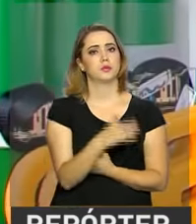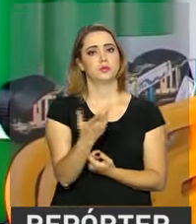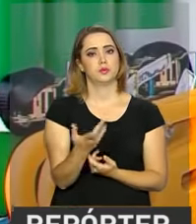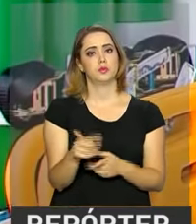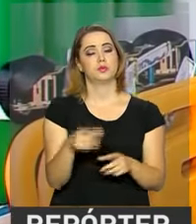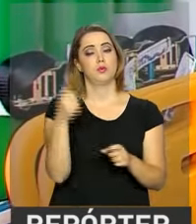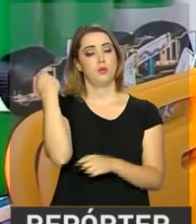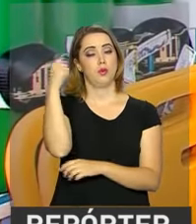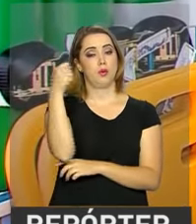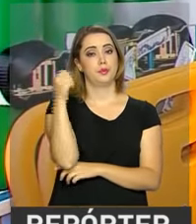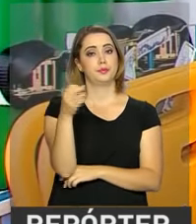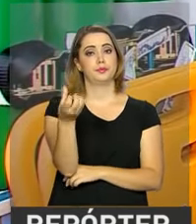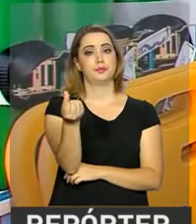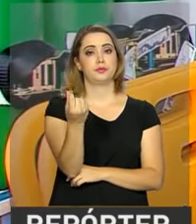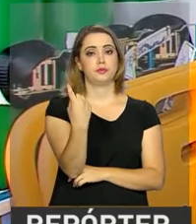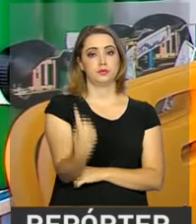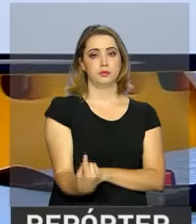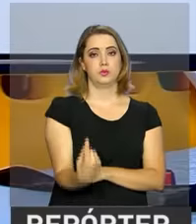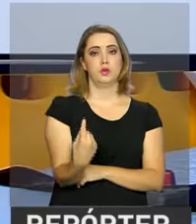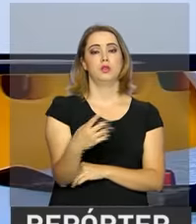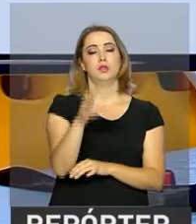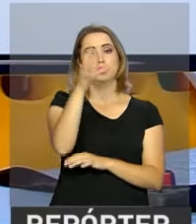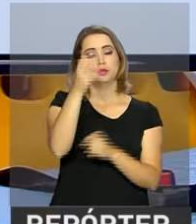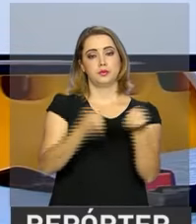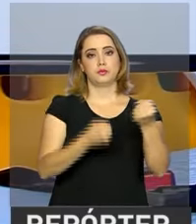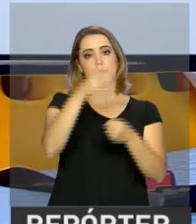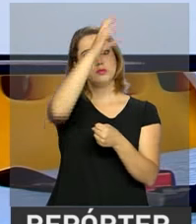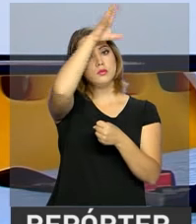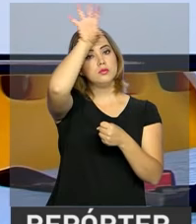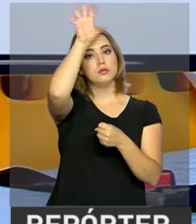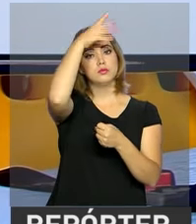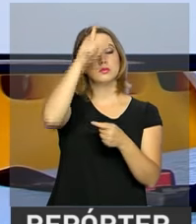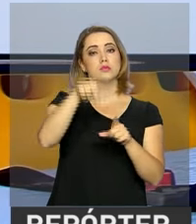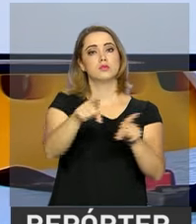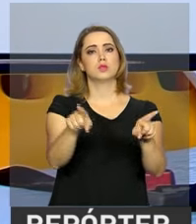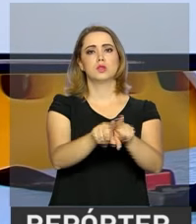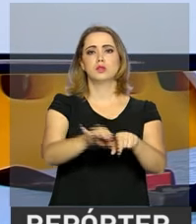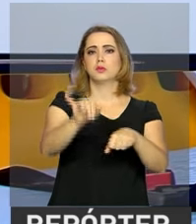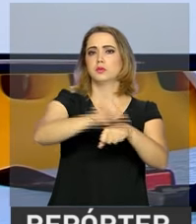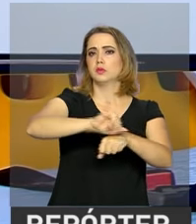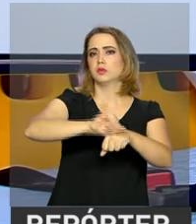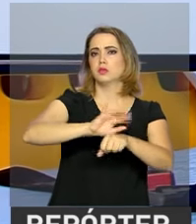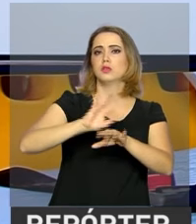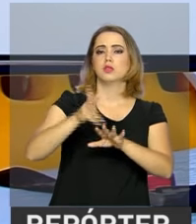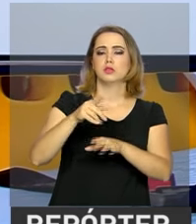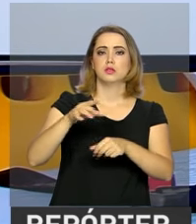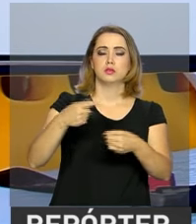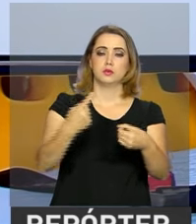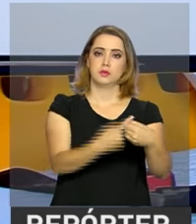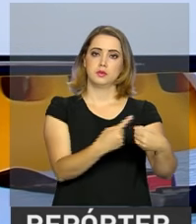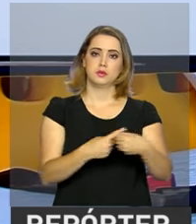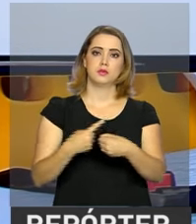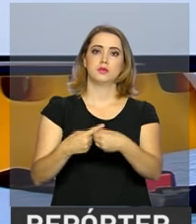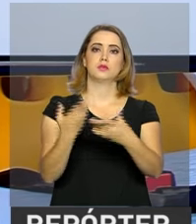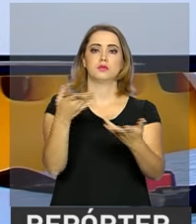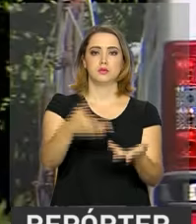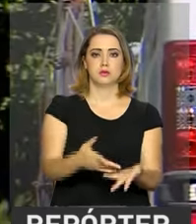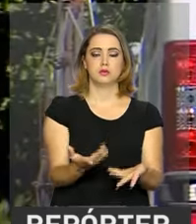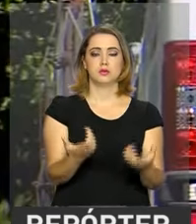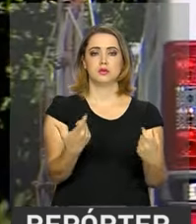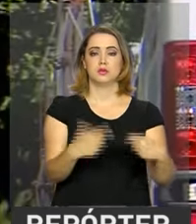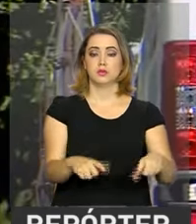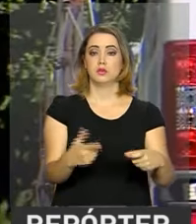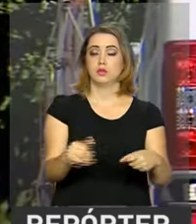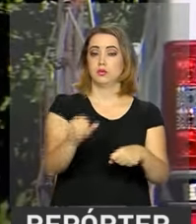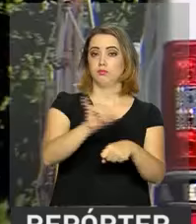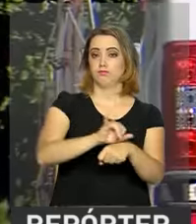61 ambulâncias para 61 municípios, incluindo a capital, Porto Alegre, e a cidade de Esteio, na região metropolitana,